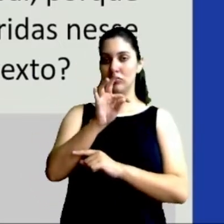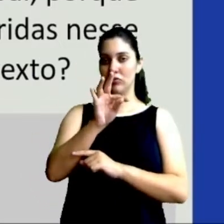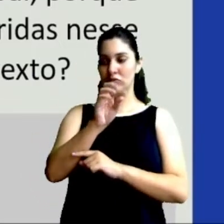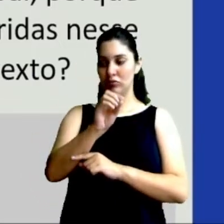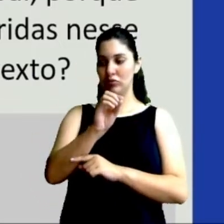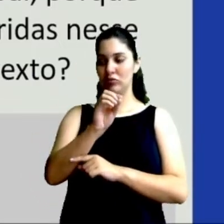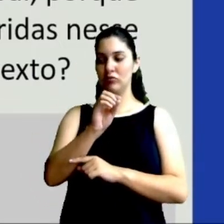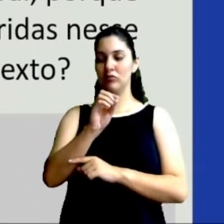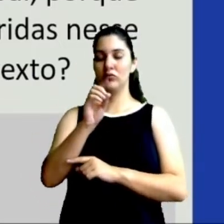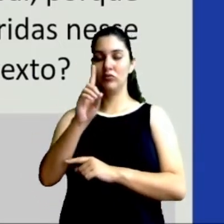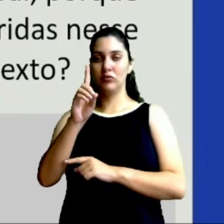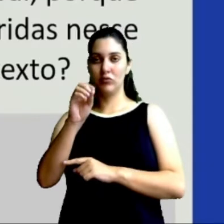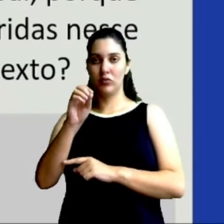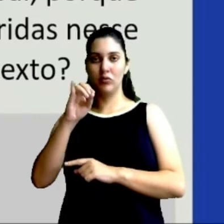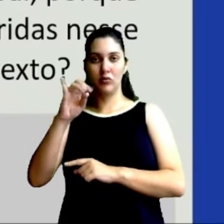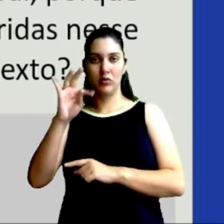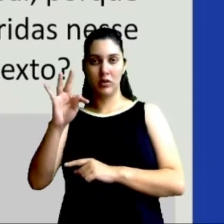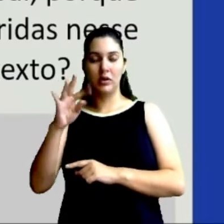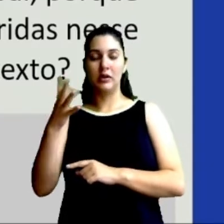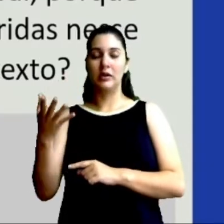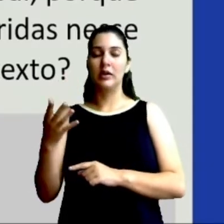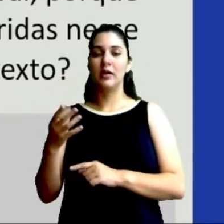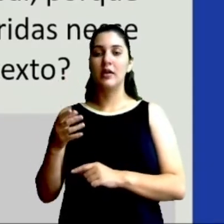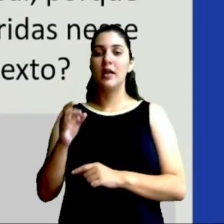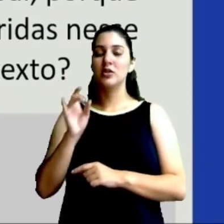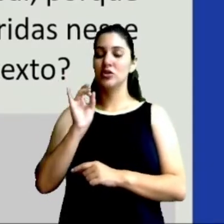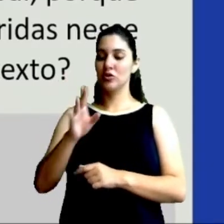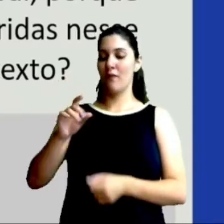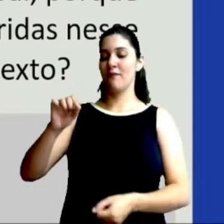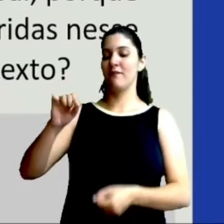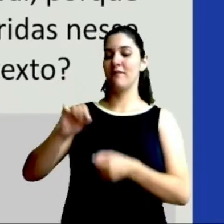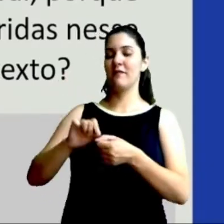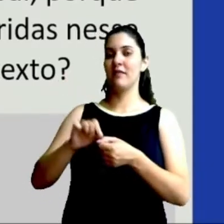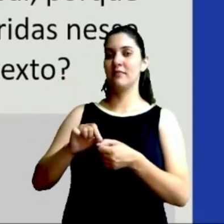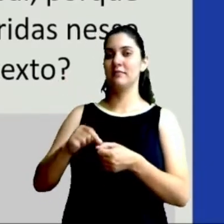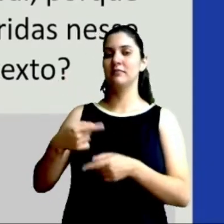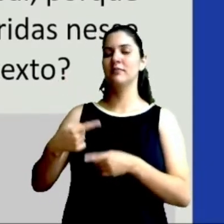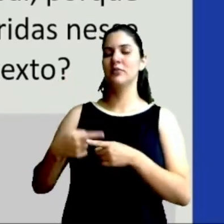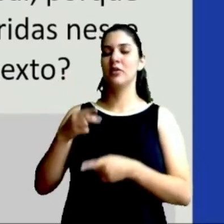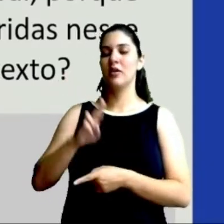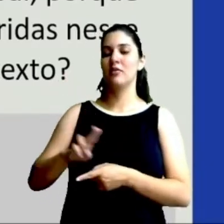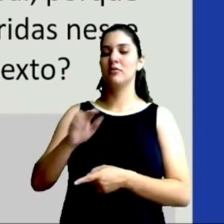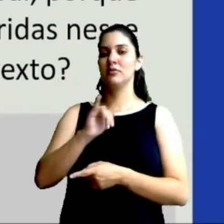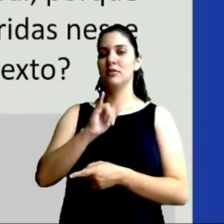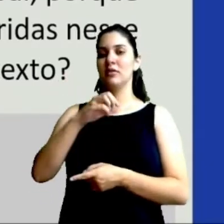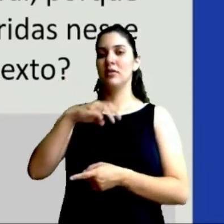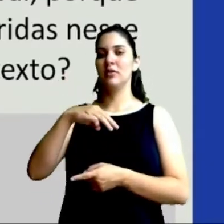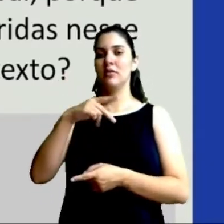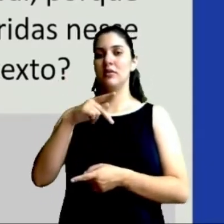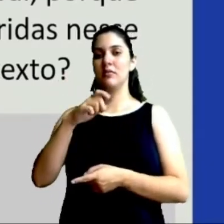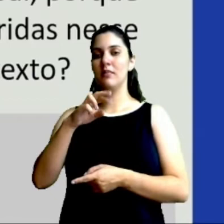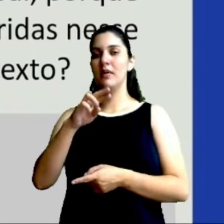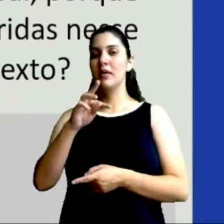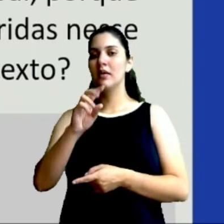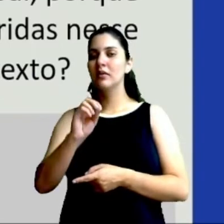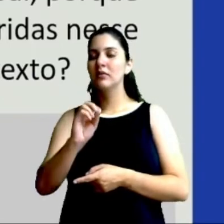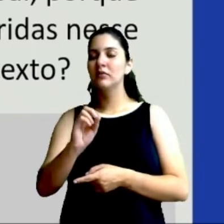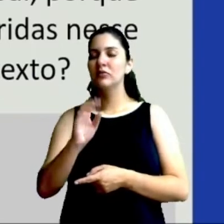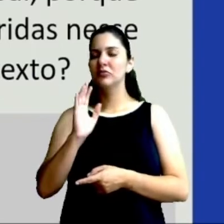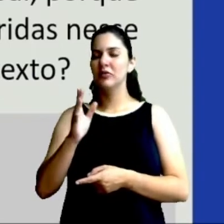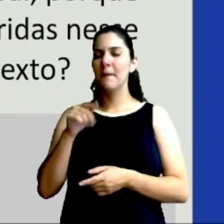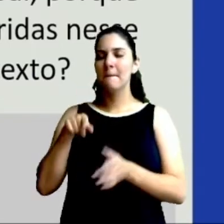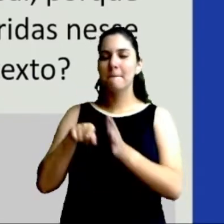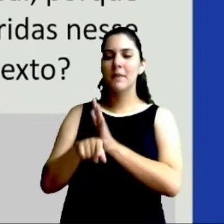faça. Essa é a mensagem. Então, por que é que a gente usa o imperativo? Será que em casa você já fez essa pergunta a si